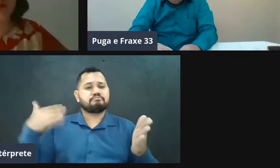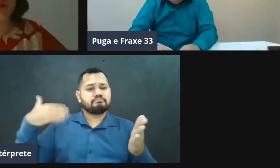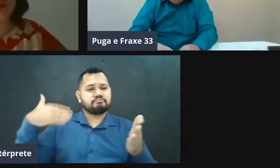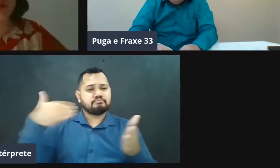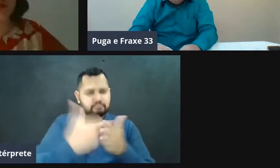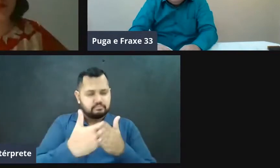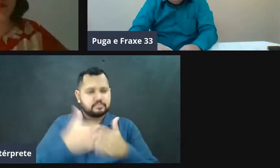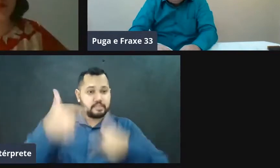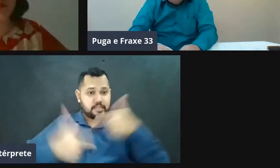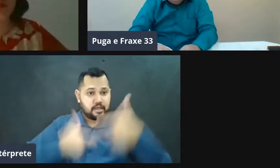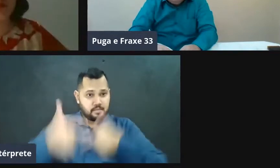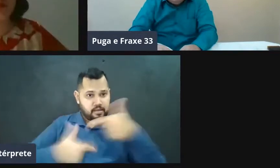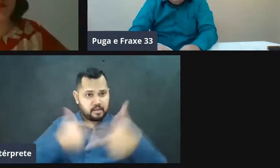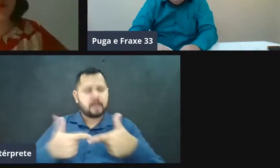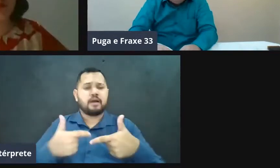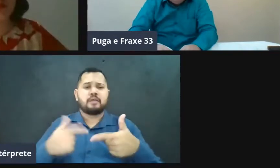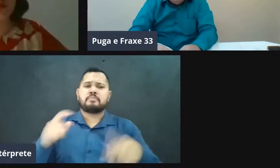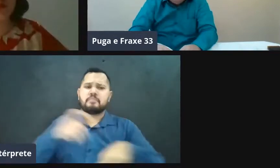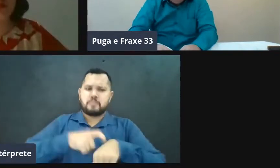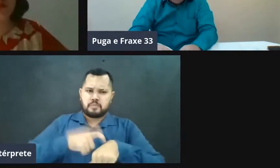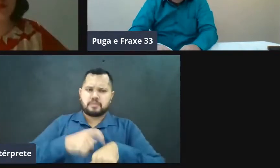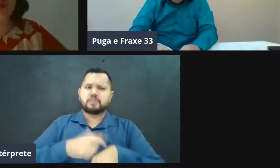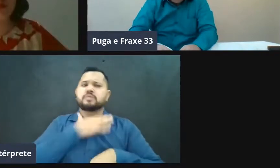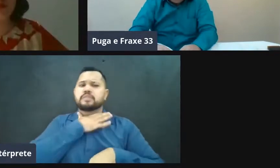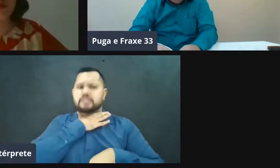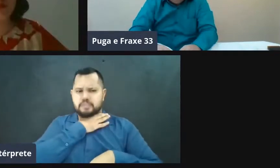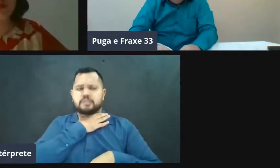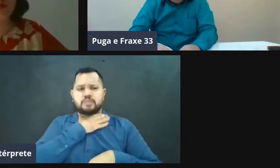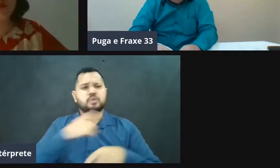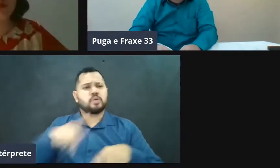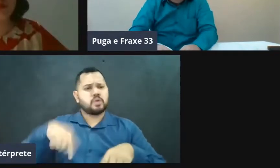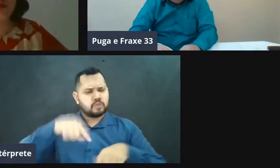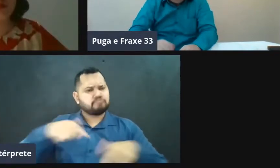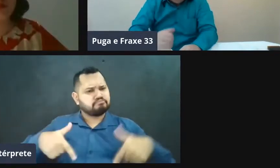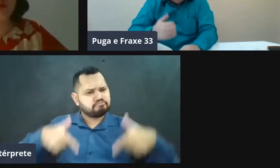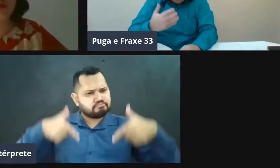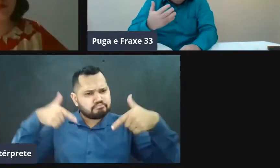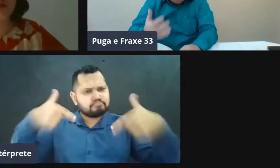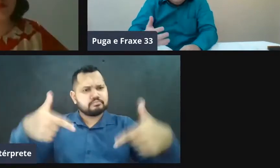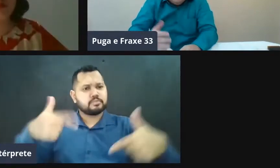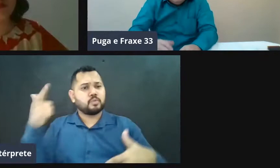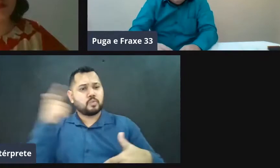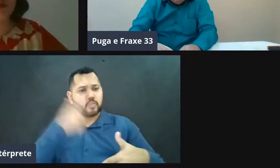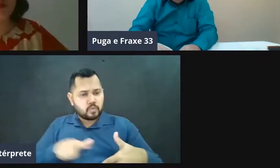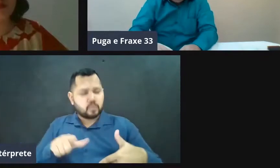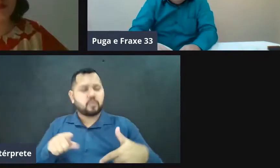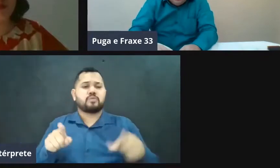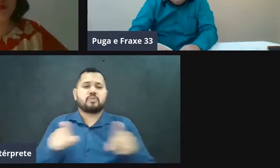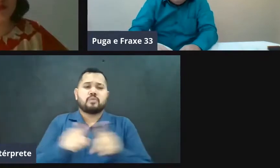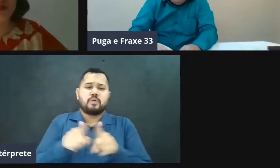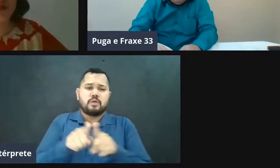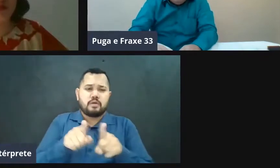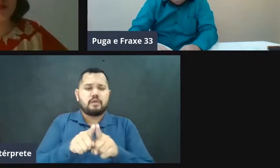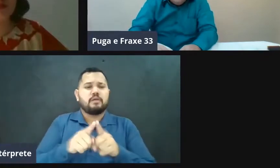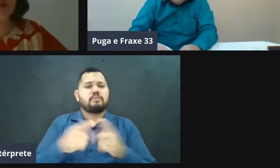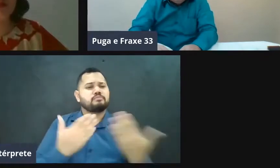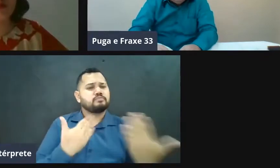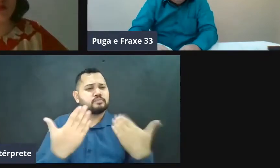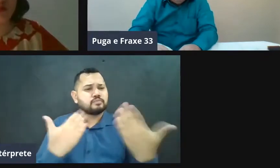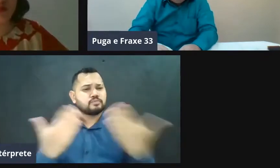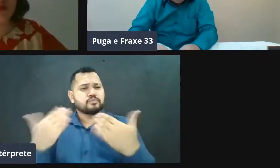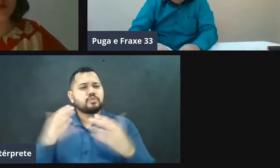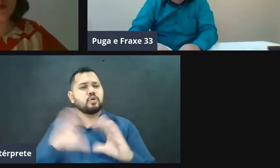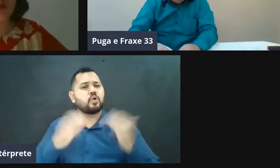gestão, situações críticas que enfrentamos e fizemos esse enfrentamento com muito diálogo com a